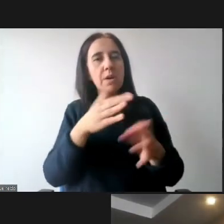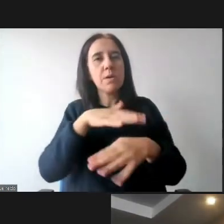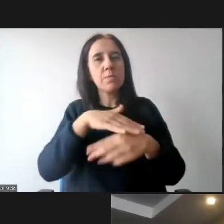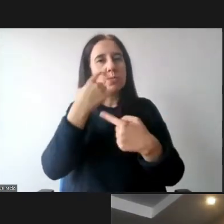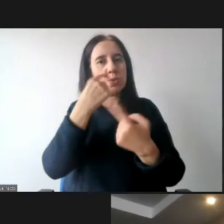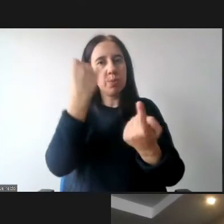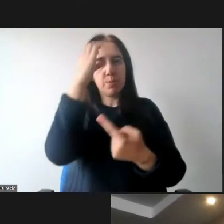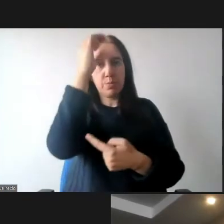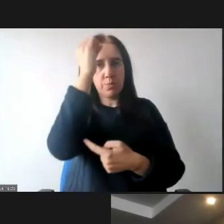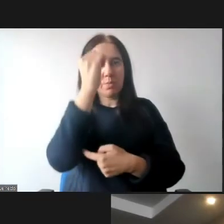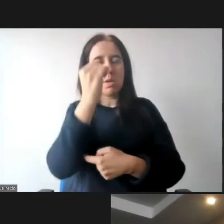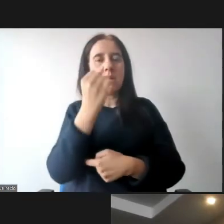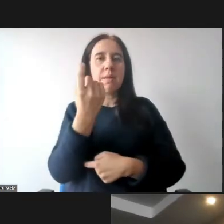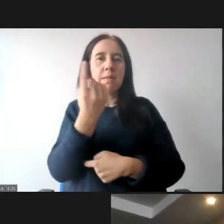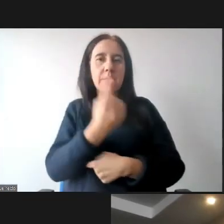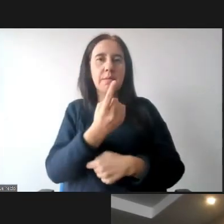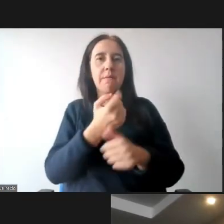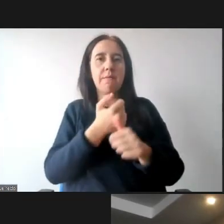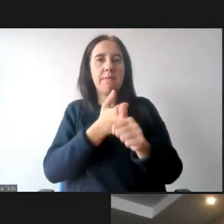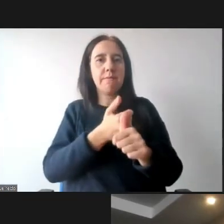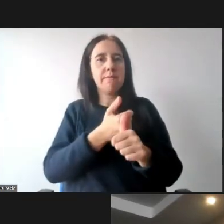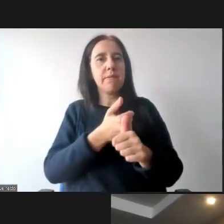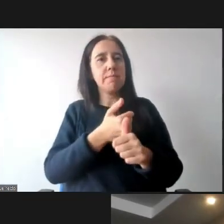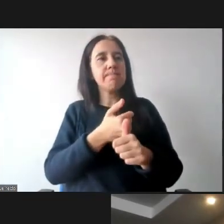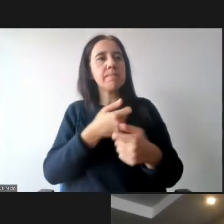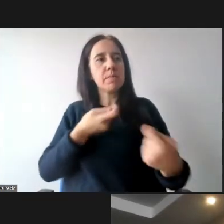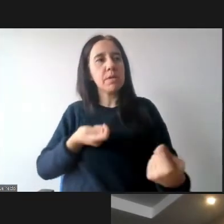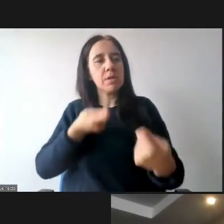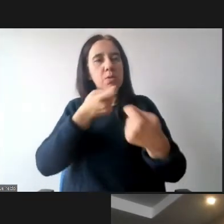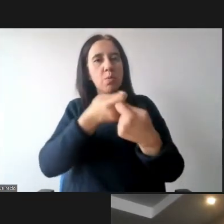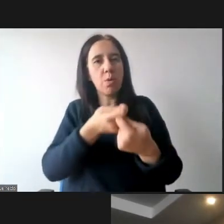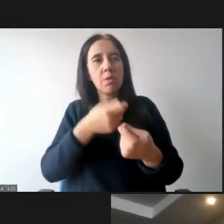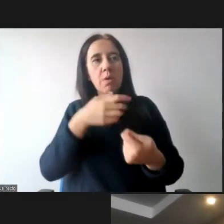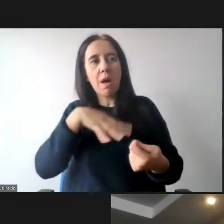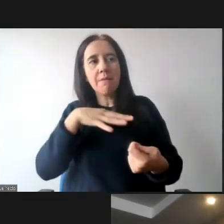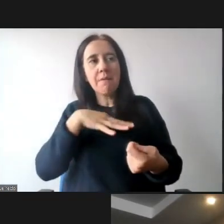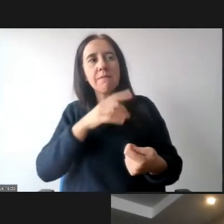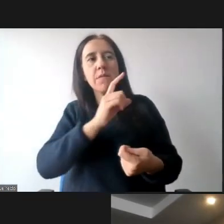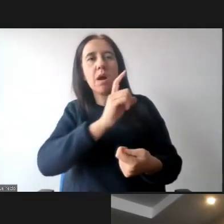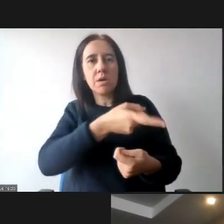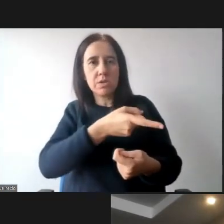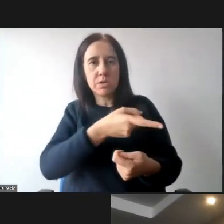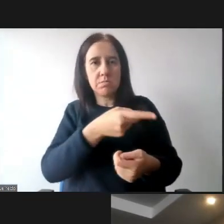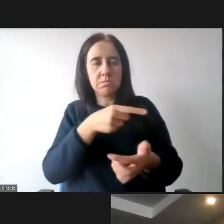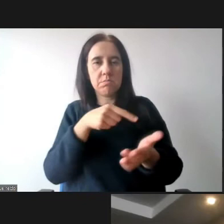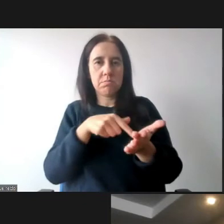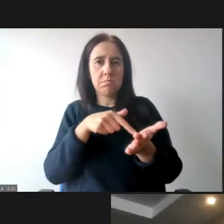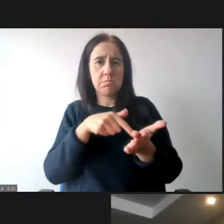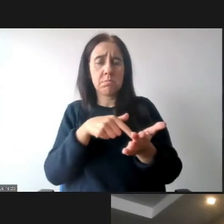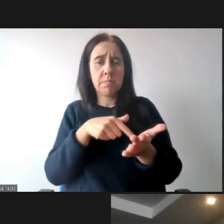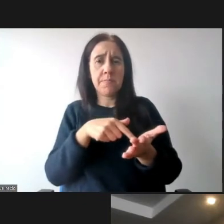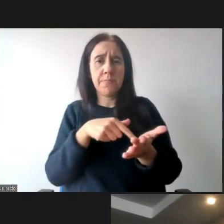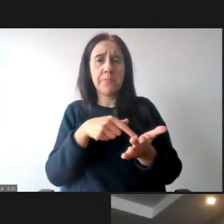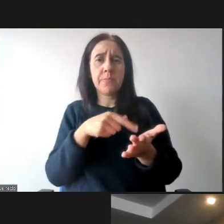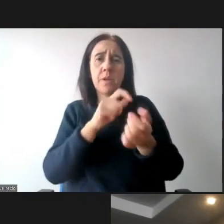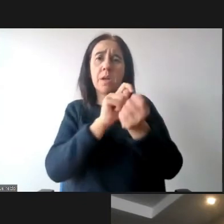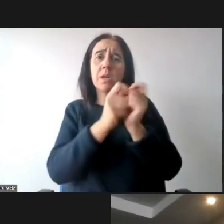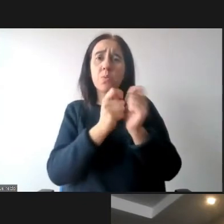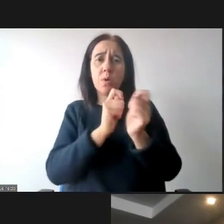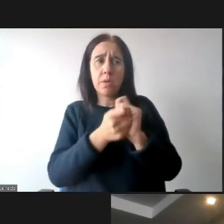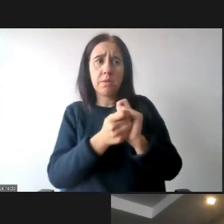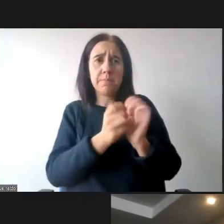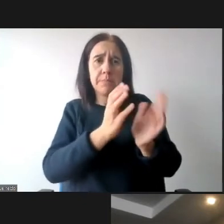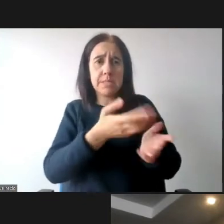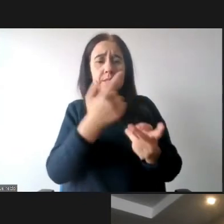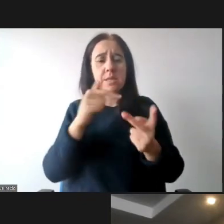pública deve adotar os comportamentos adequados aos fins prosseguidos, vemos aqui a dimensão da adequação, e no